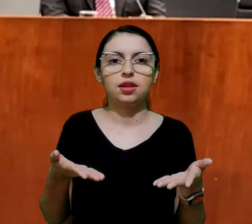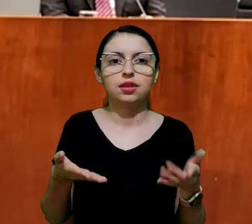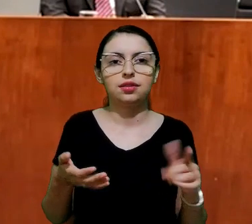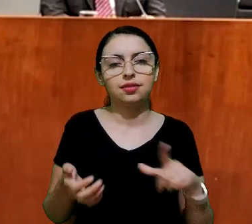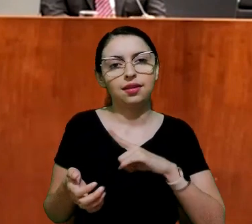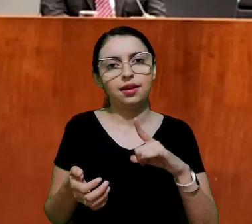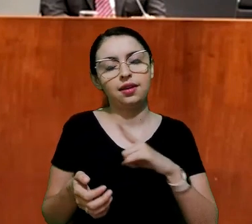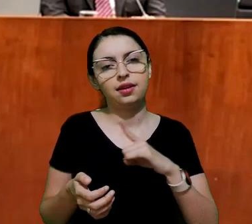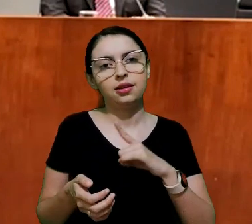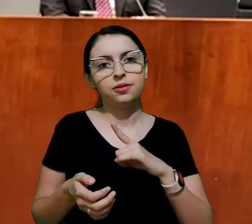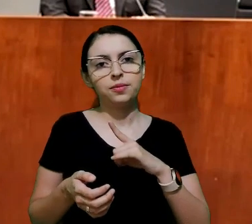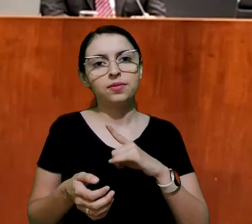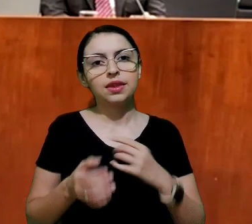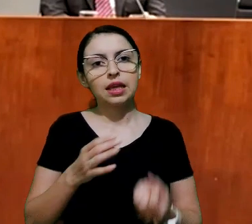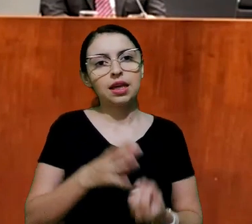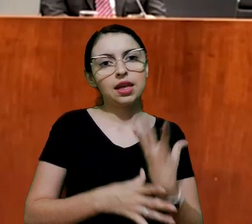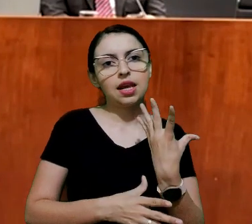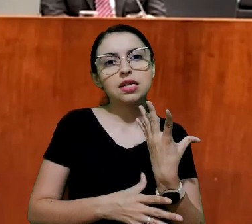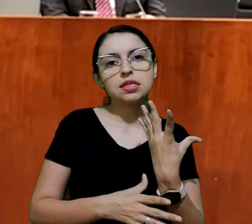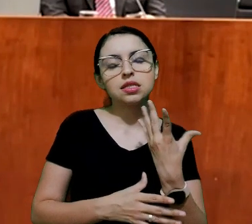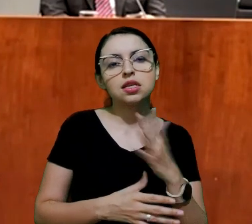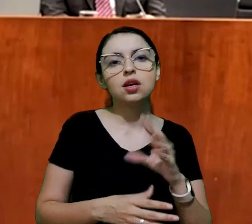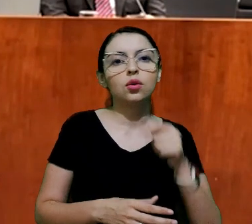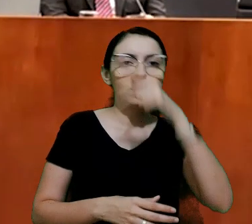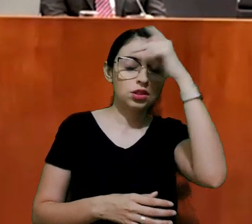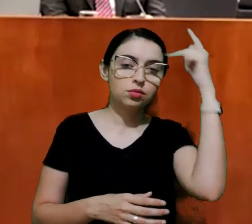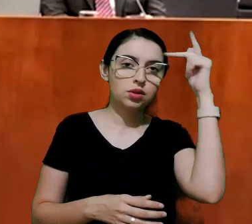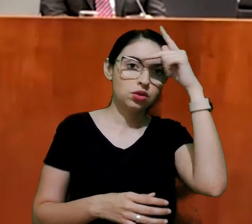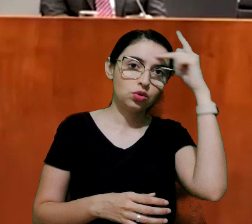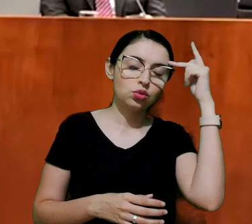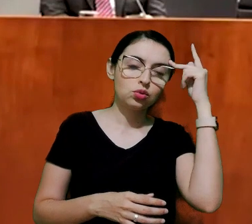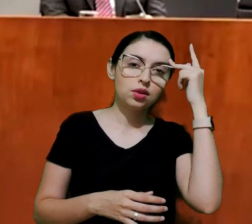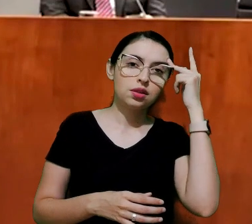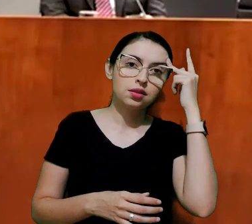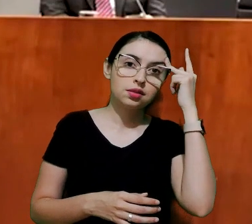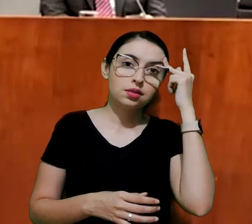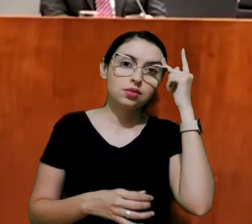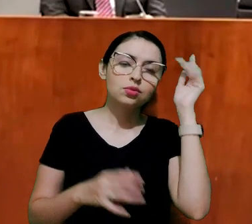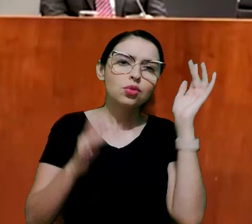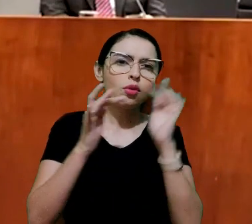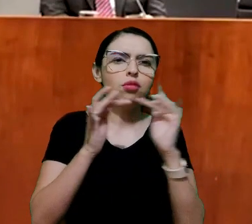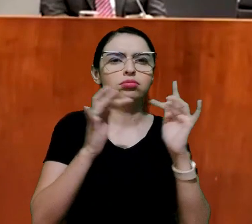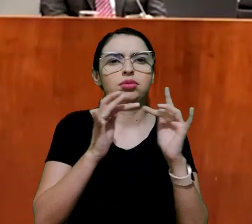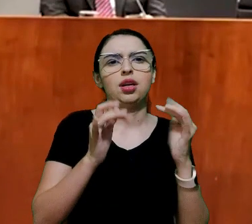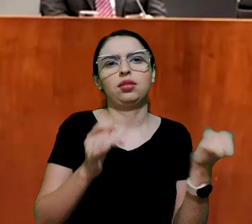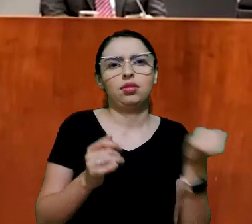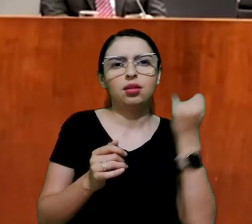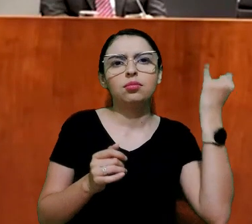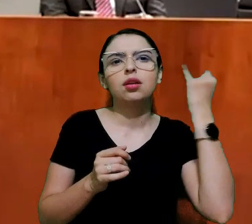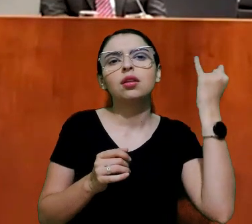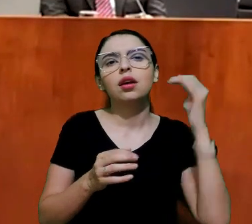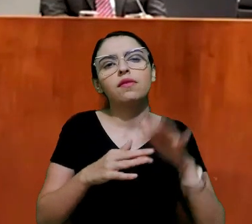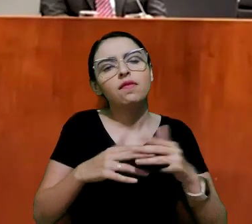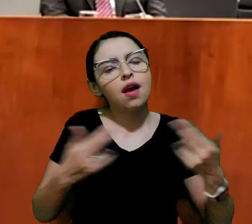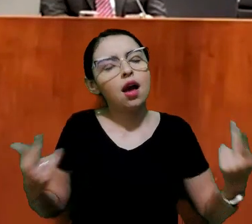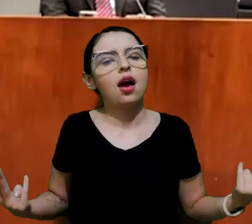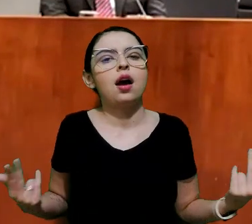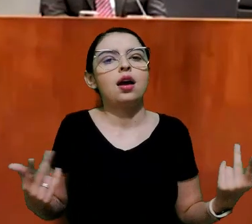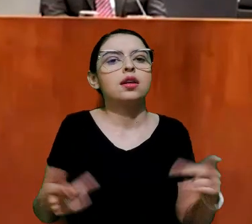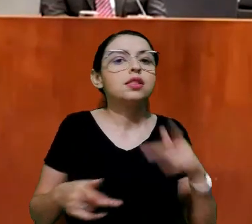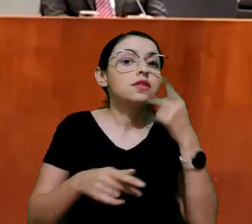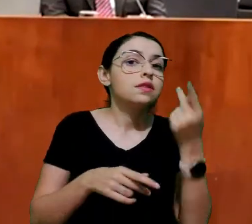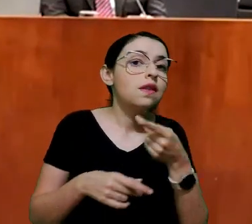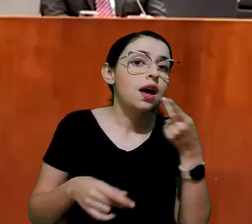como objetivo a realização das pessoas humanas. Por isso que o afeto é importante, né? E são válidas as manifestações que projetam a autonomia